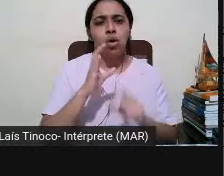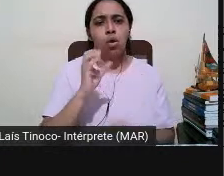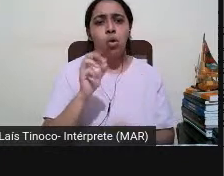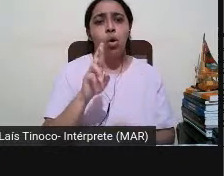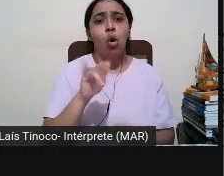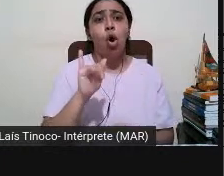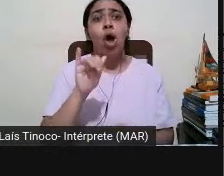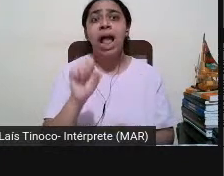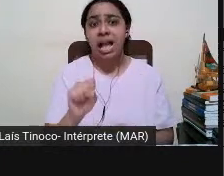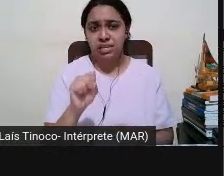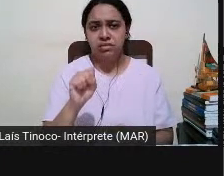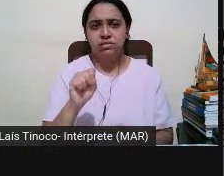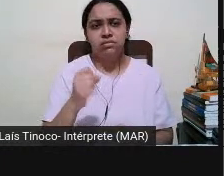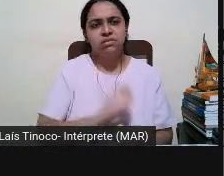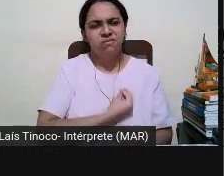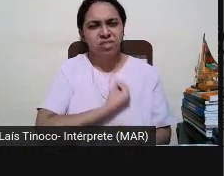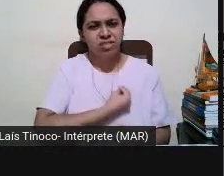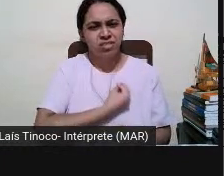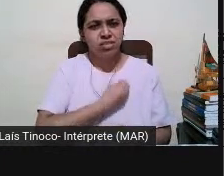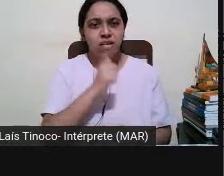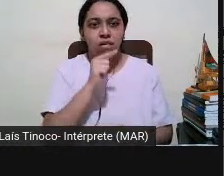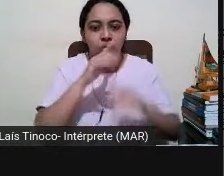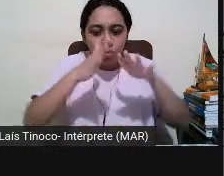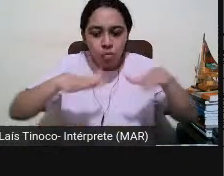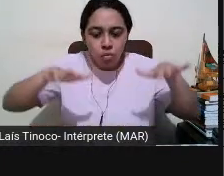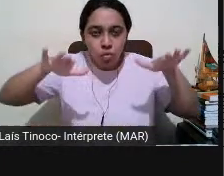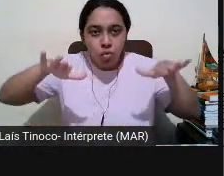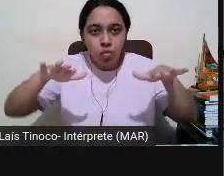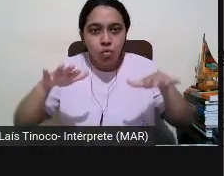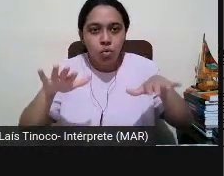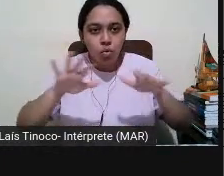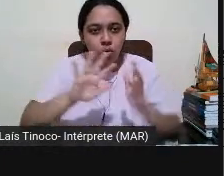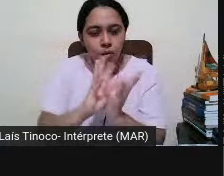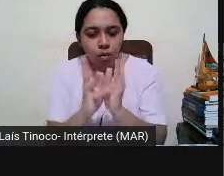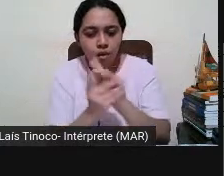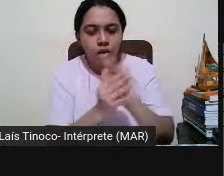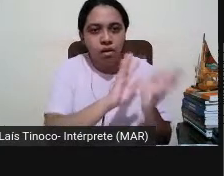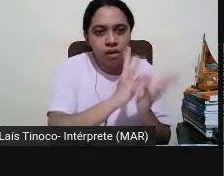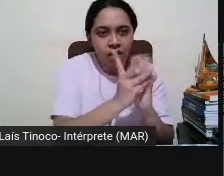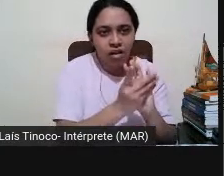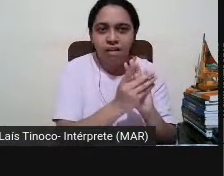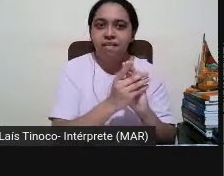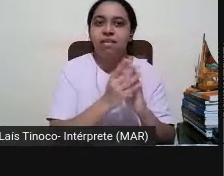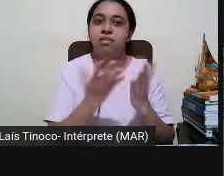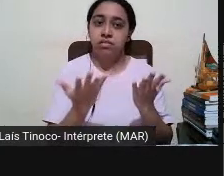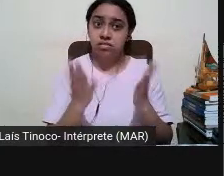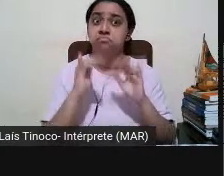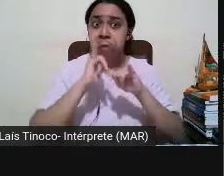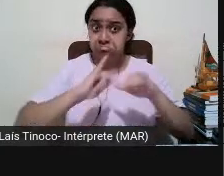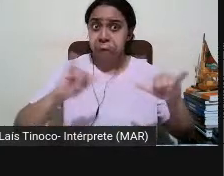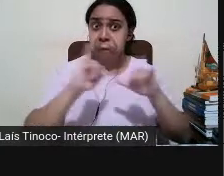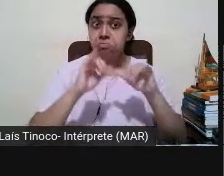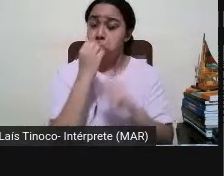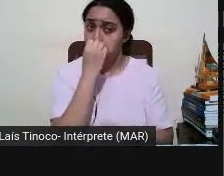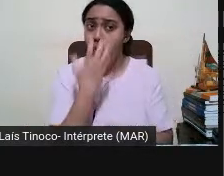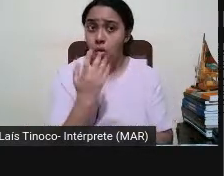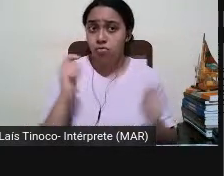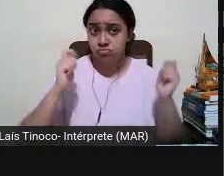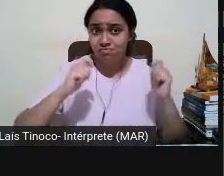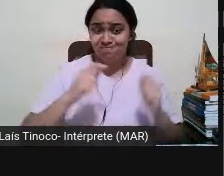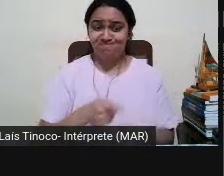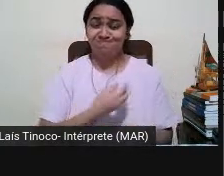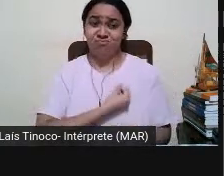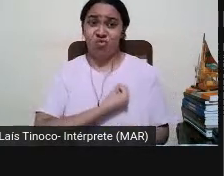Foz do Amazonas Tá mas isso é algo que até em expulsão foi noticiado realmente que tinha potencial desses corais